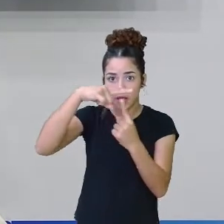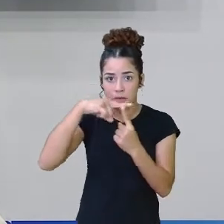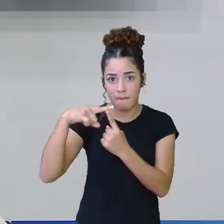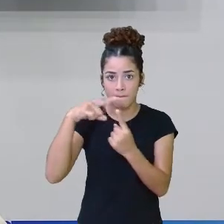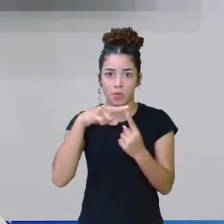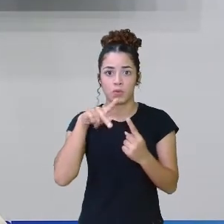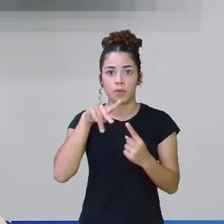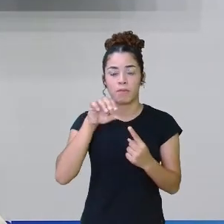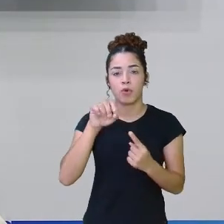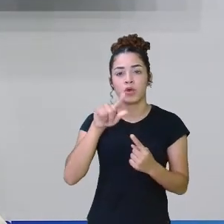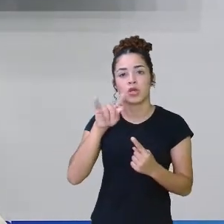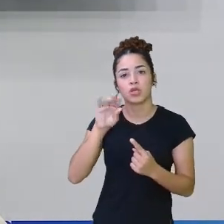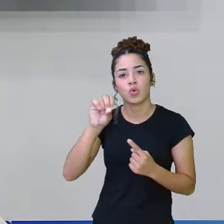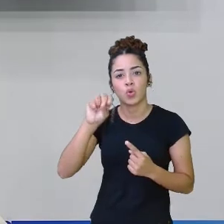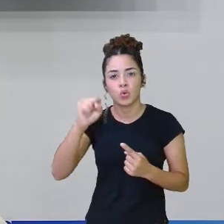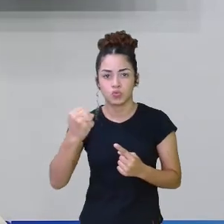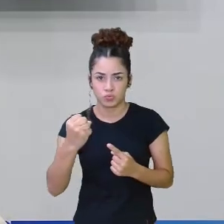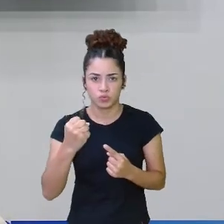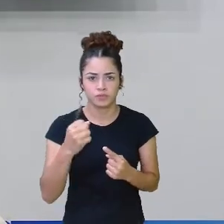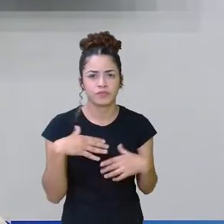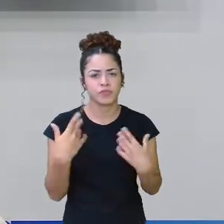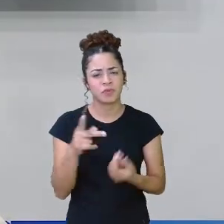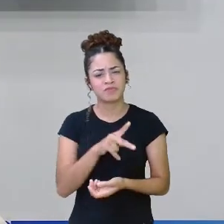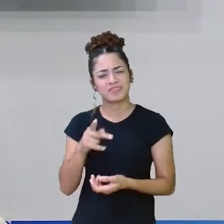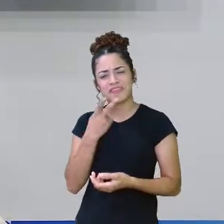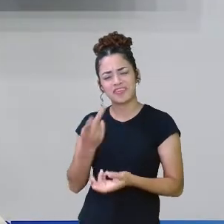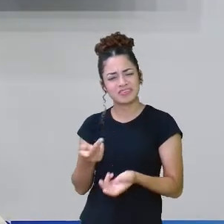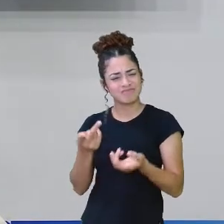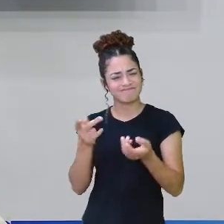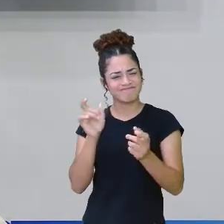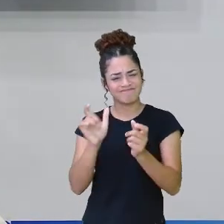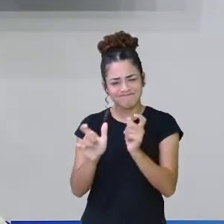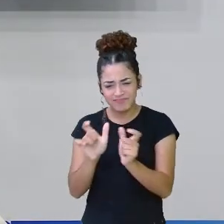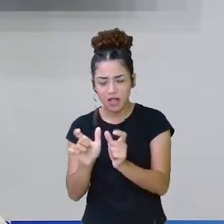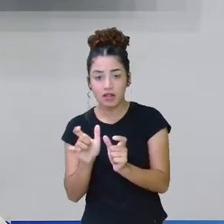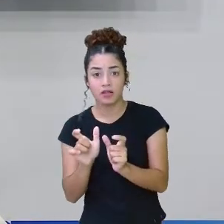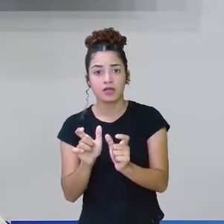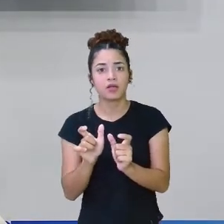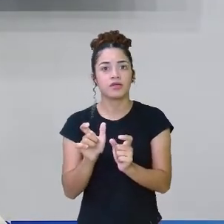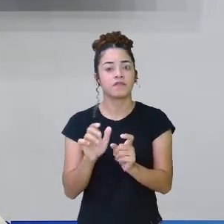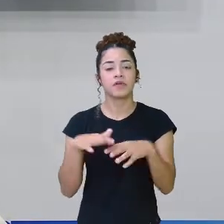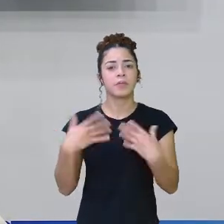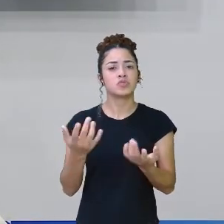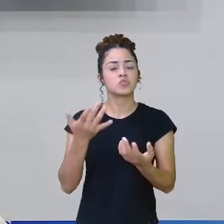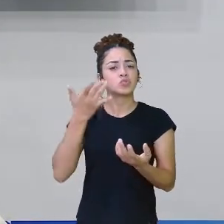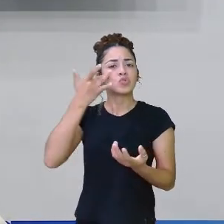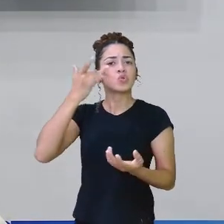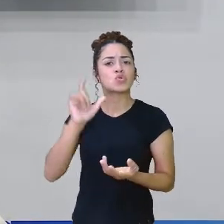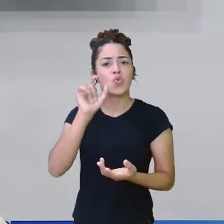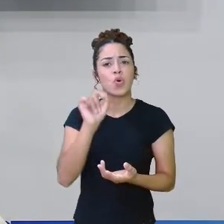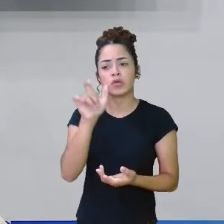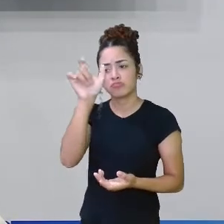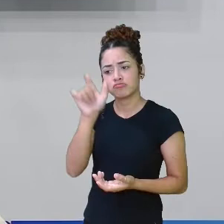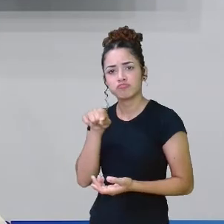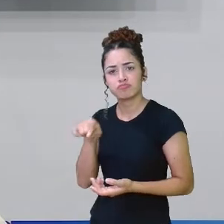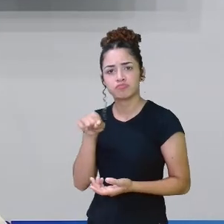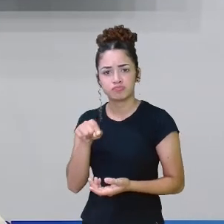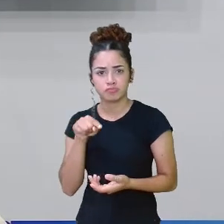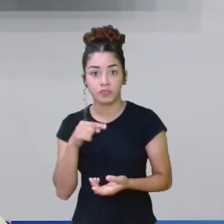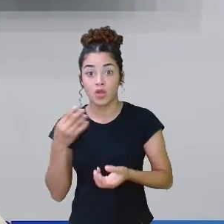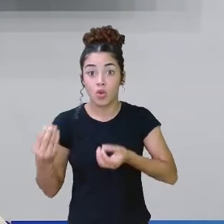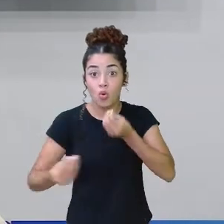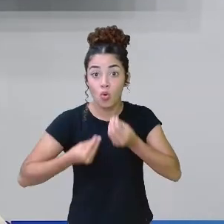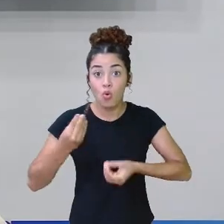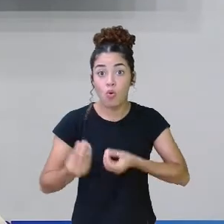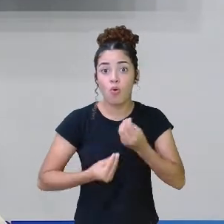polígono. Professora, a senhora está falando de polígono, figura, mas eu não sei o que é um polígono. Como